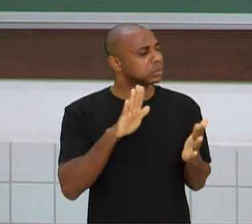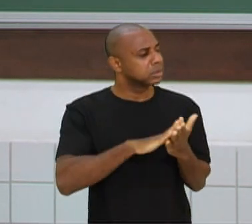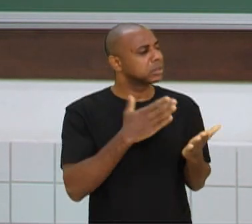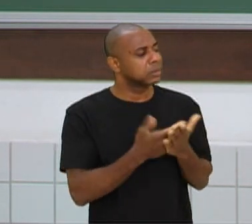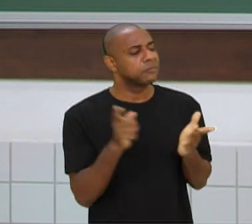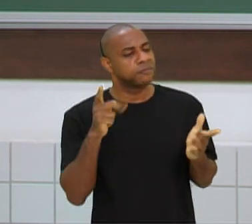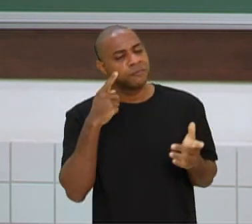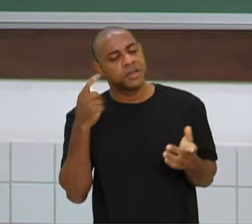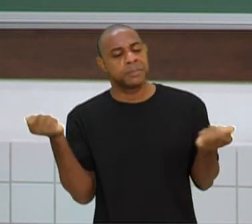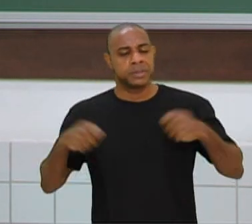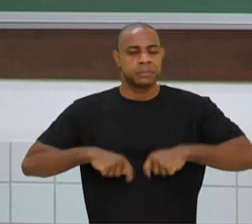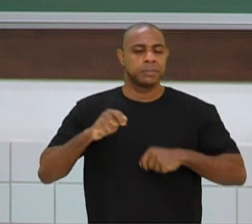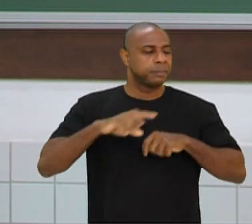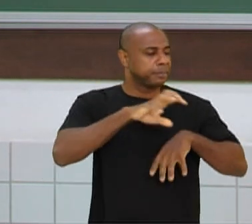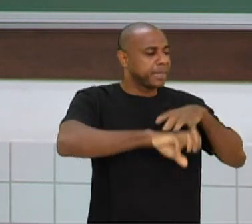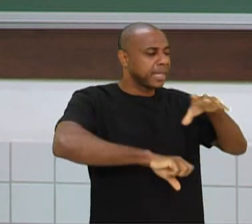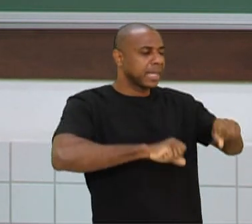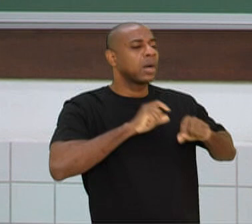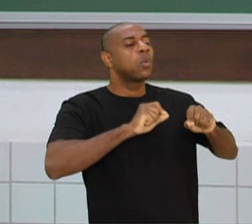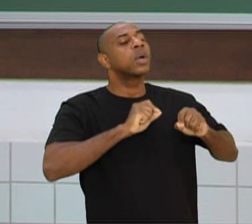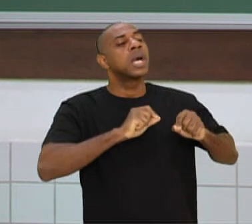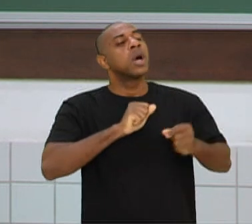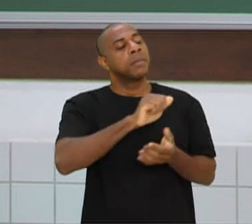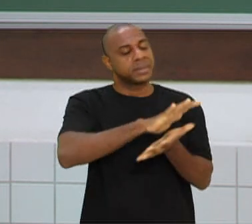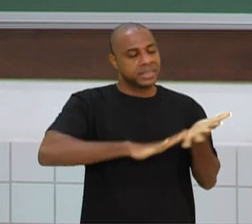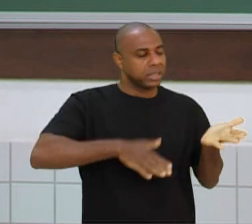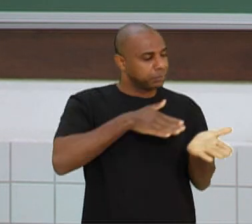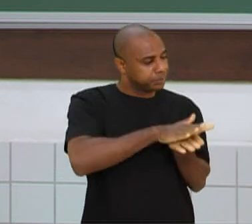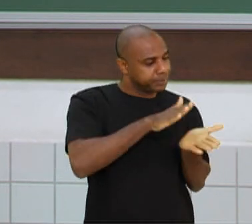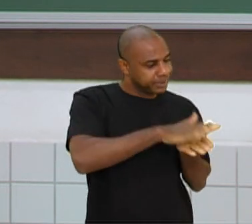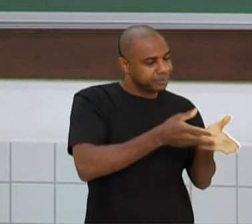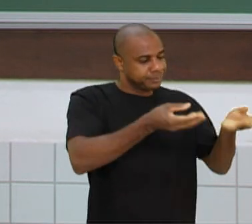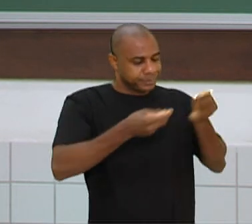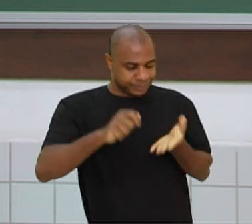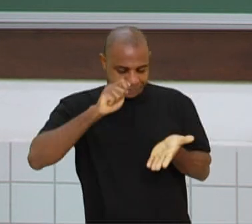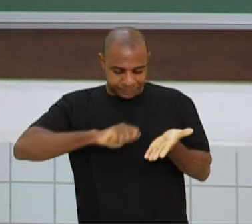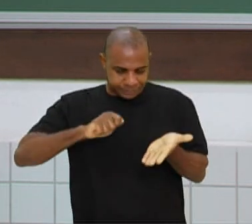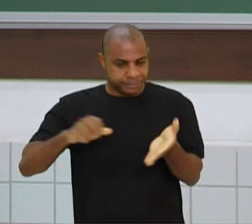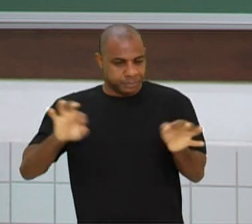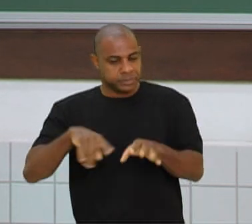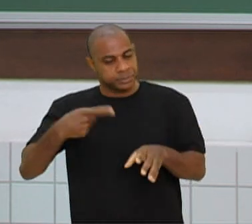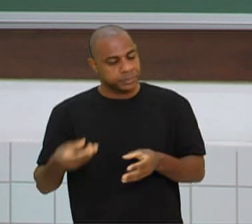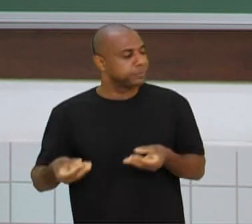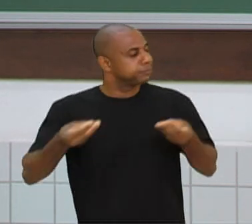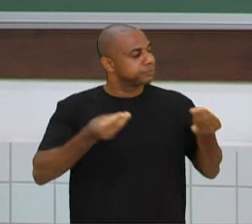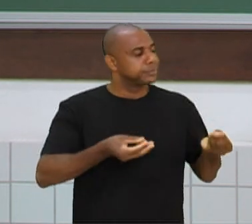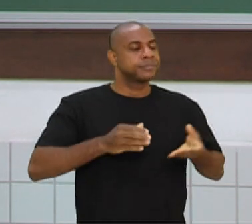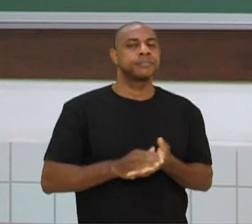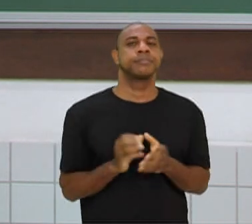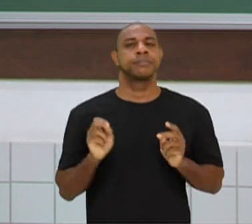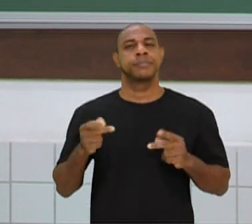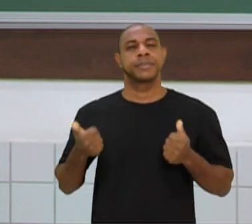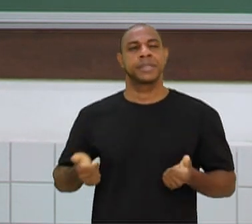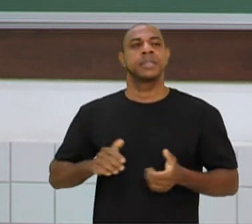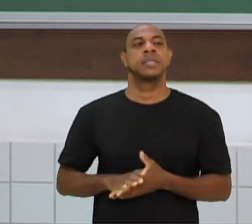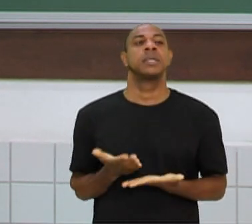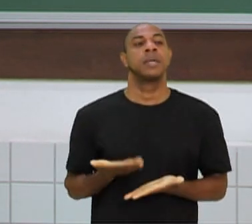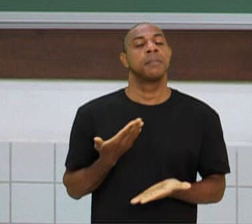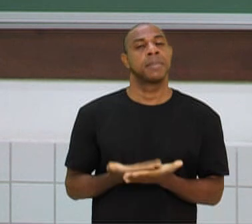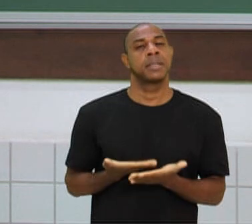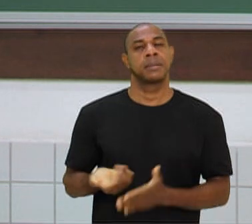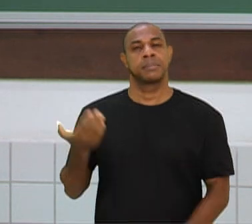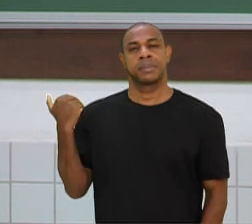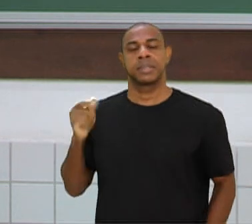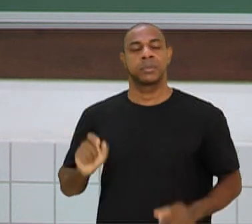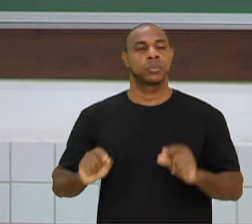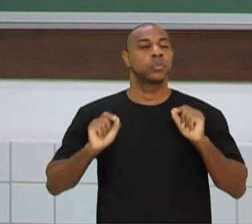ver a possibilidade da retirada desse material impresso para que vocês possam realizar essas atividades, ok? Na aula passada, Are